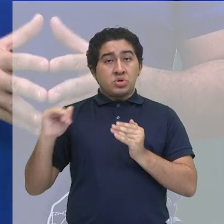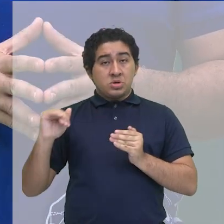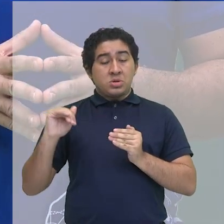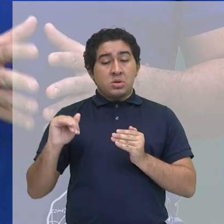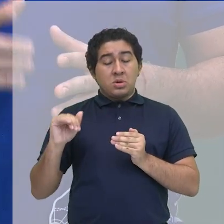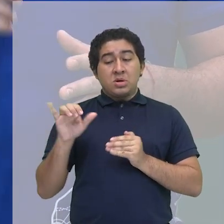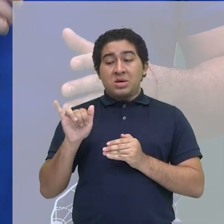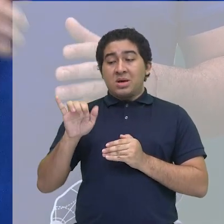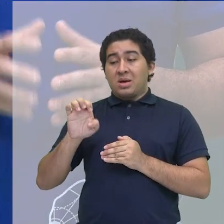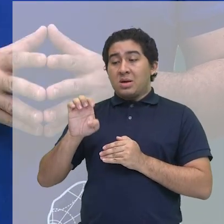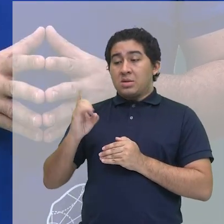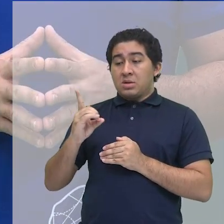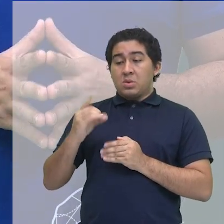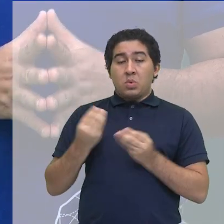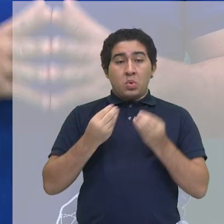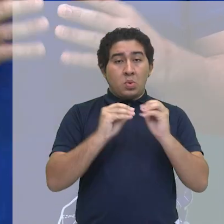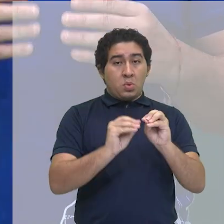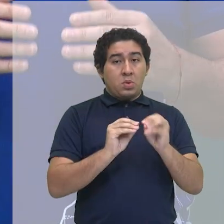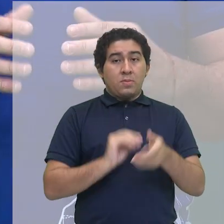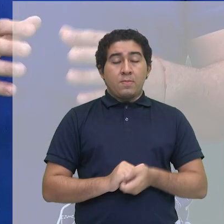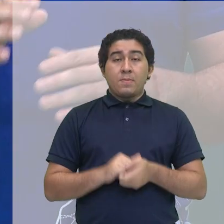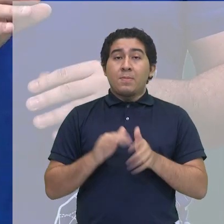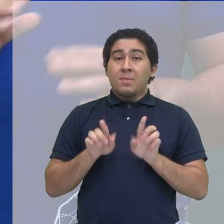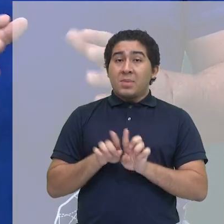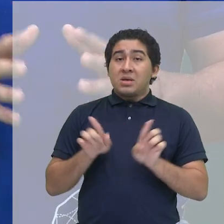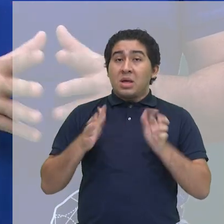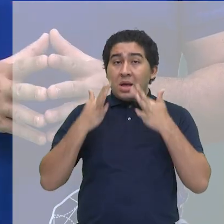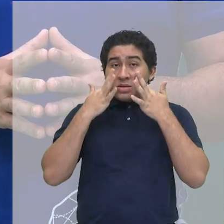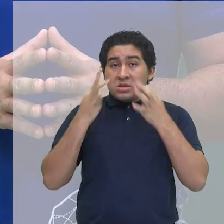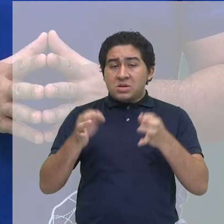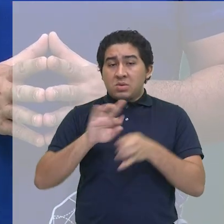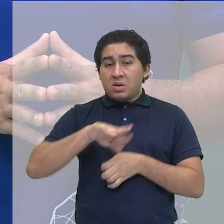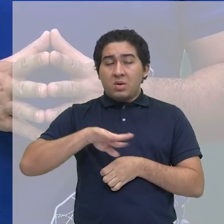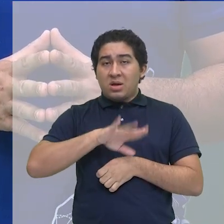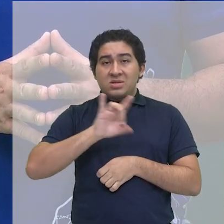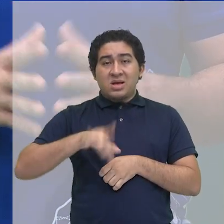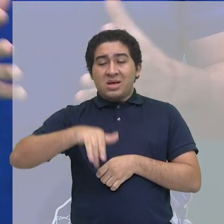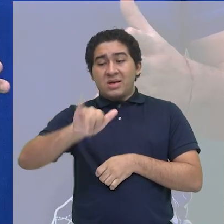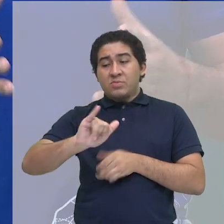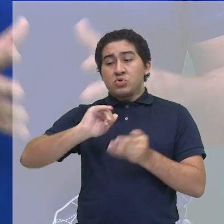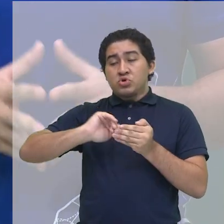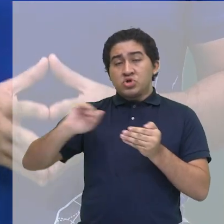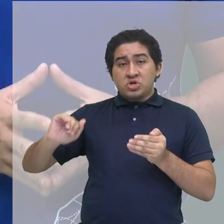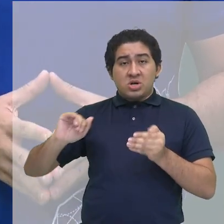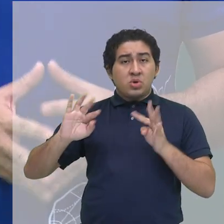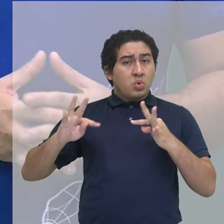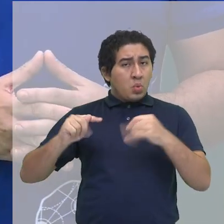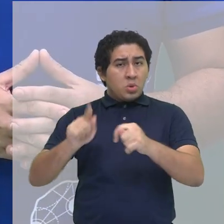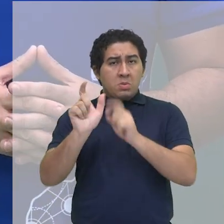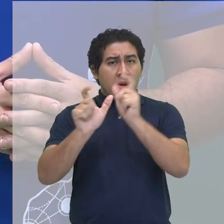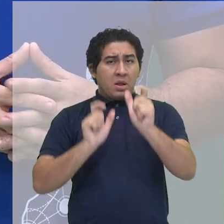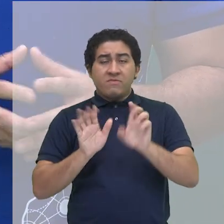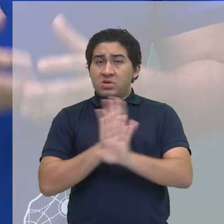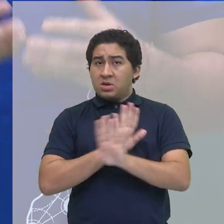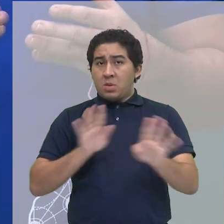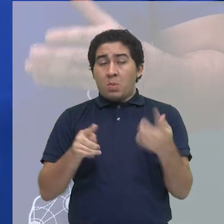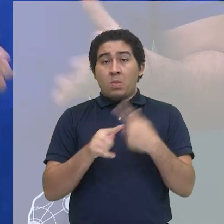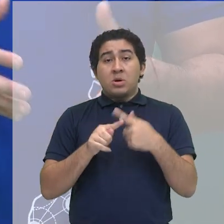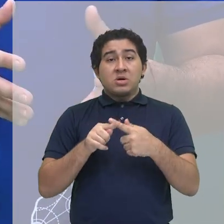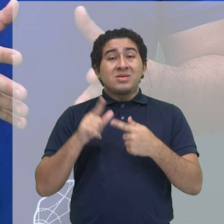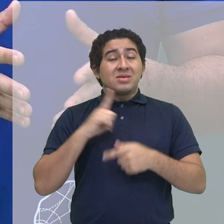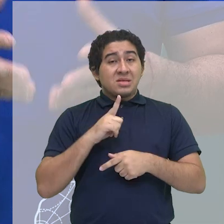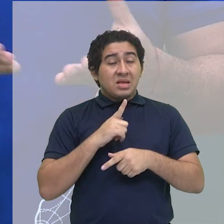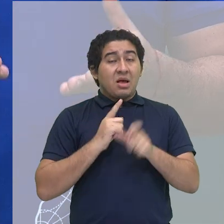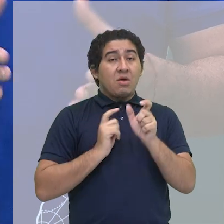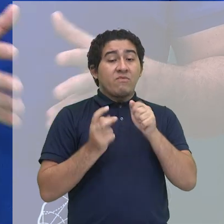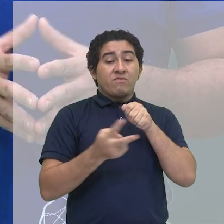acrescentar ied. Agora prestem atenção porque não é para sair tirando o y em tudo. Ok? Por quê? Existem verbos que terminam em vogal